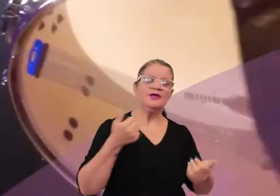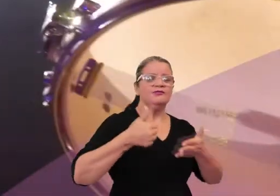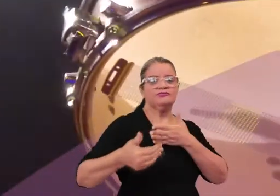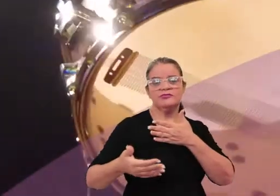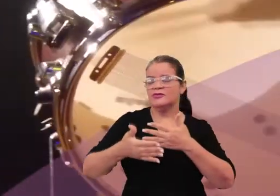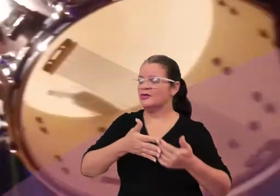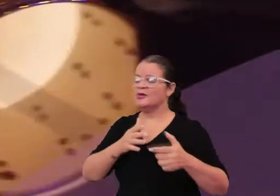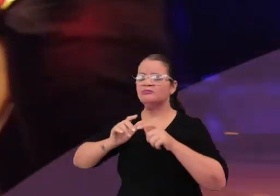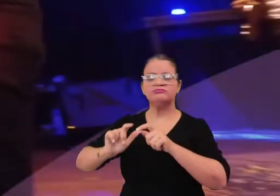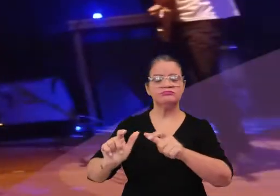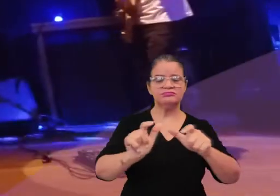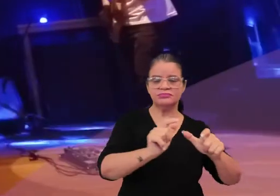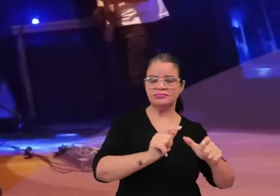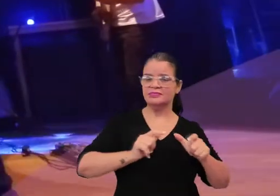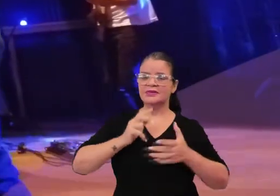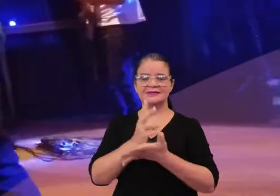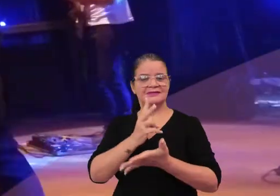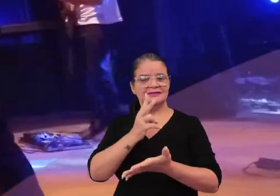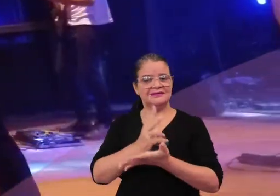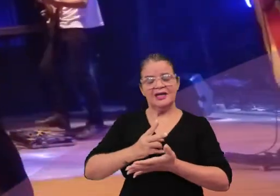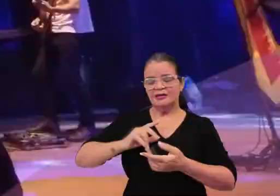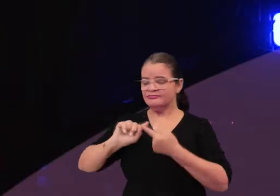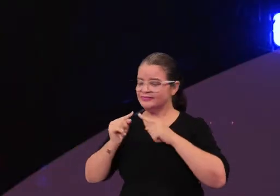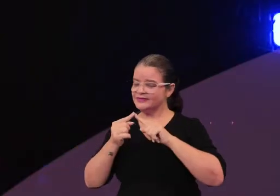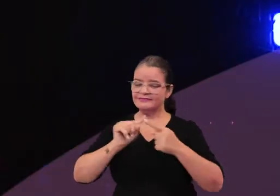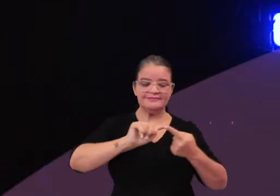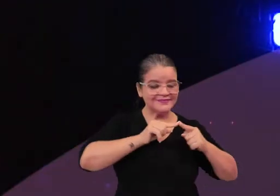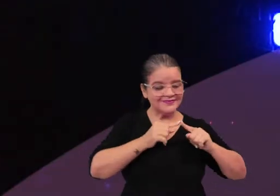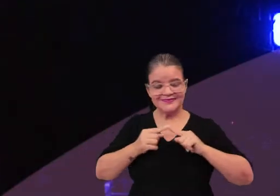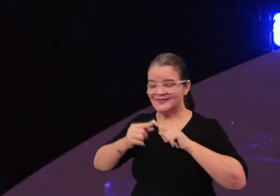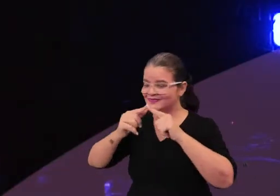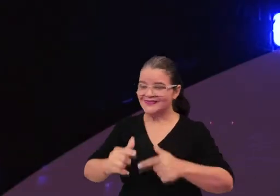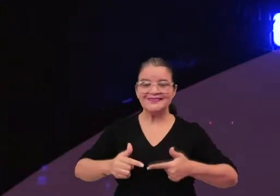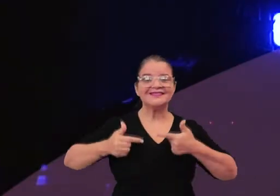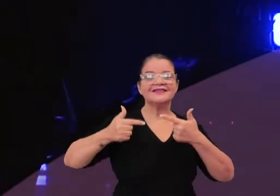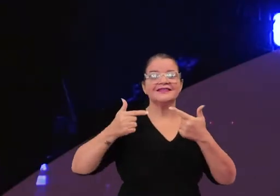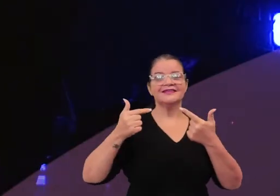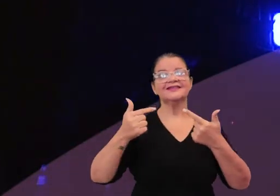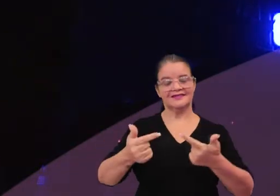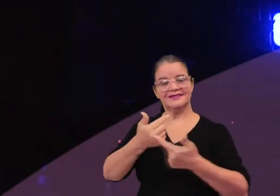De qualquer posição, sempre alinhado.